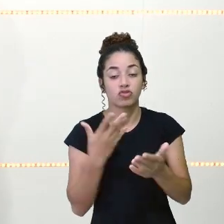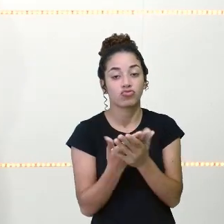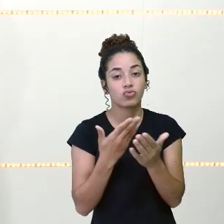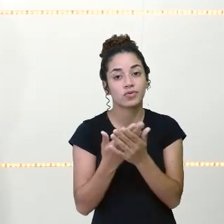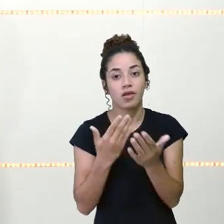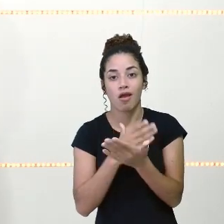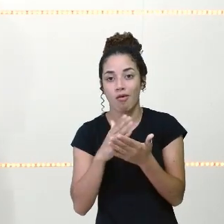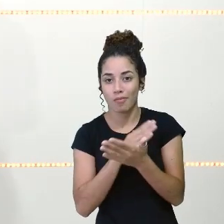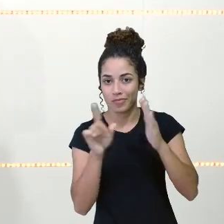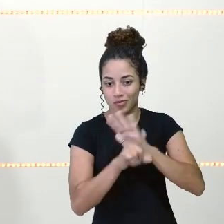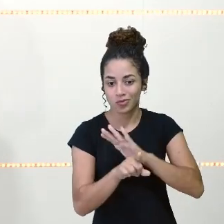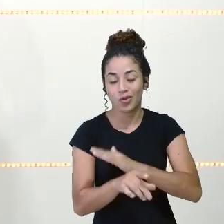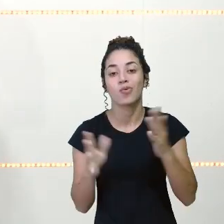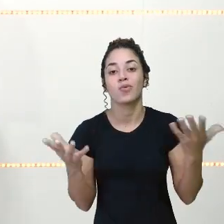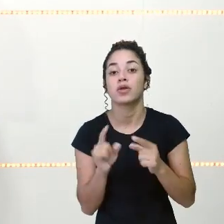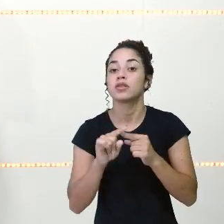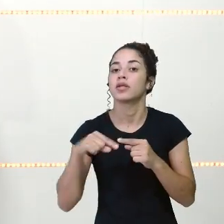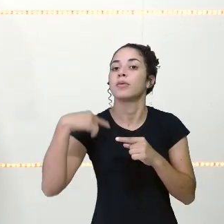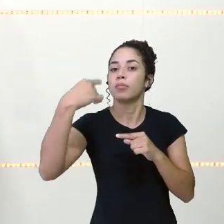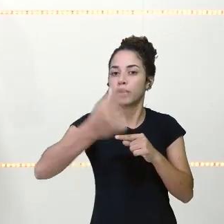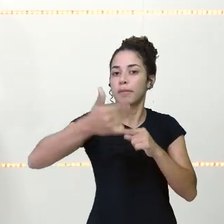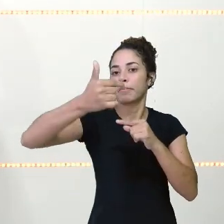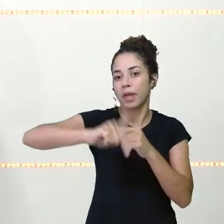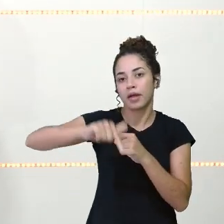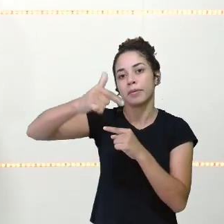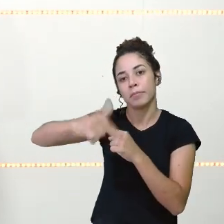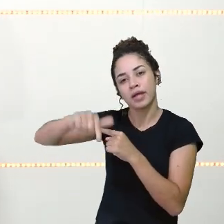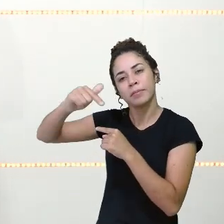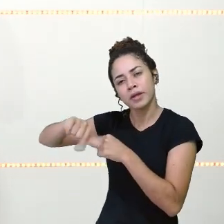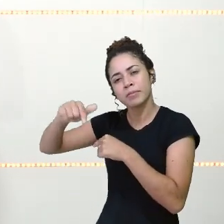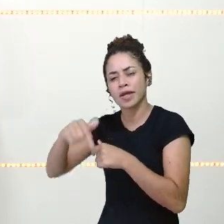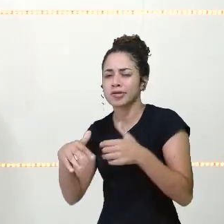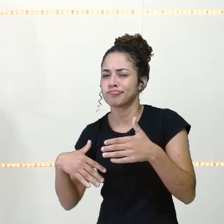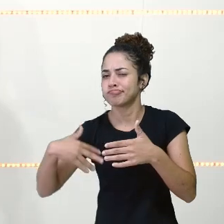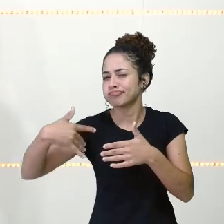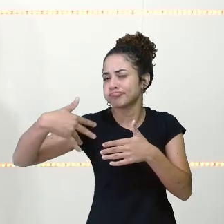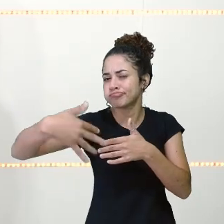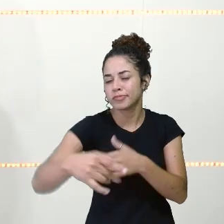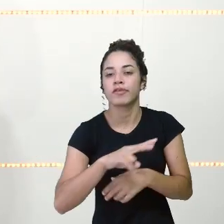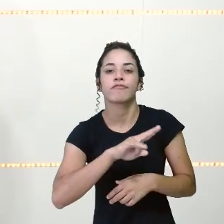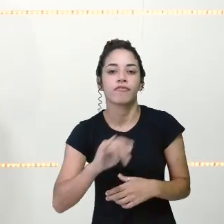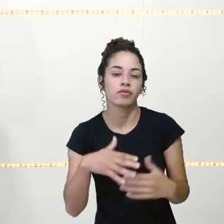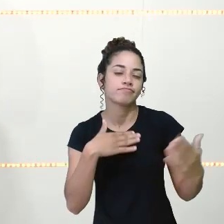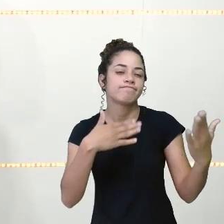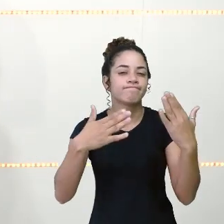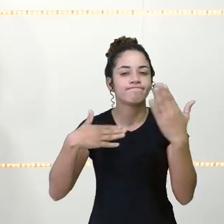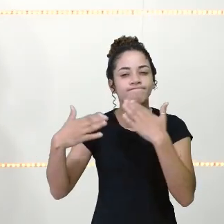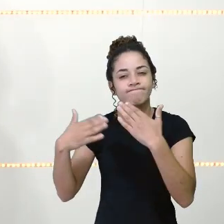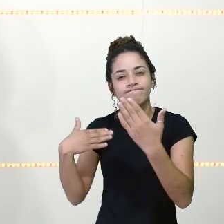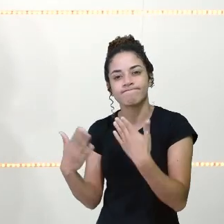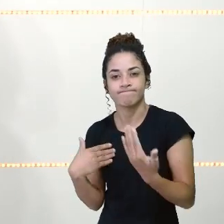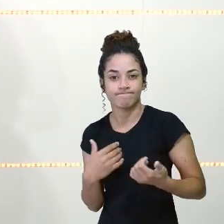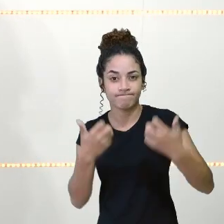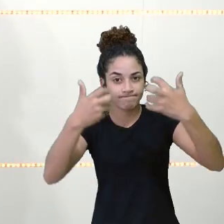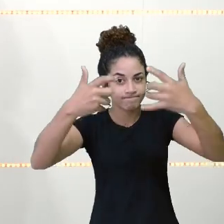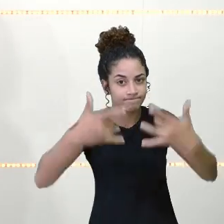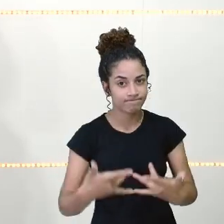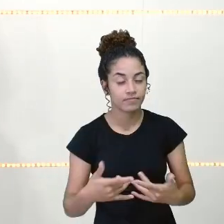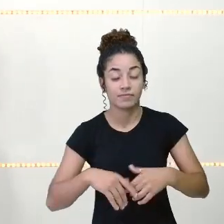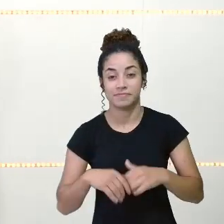trabalharei as outras e a gente vai, nesse bate-bola, vai conversando sobre cada uma delas,